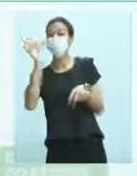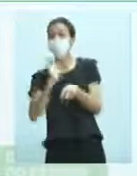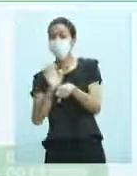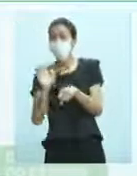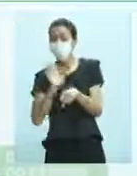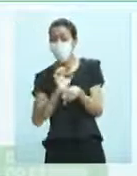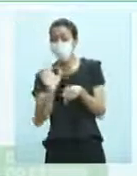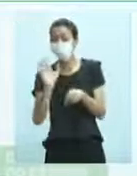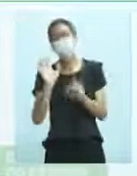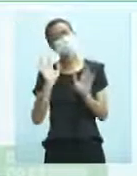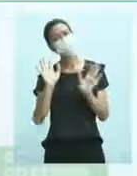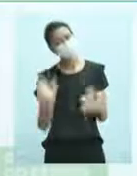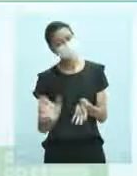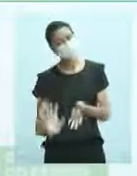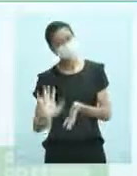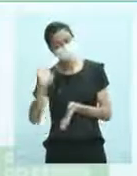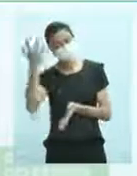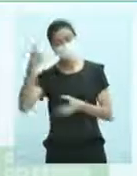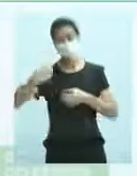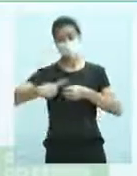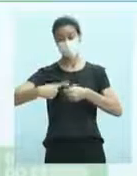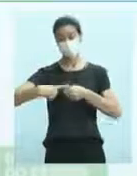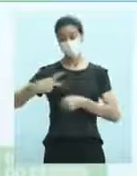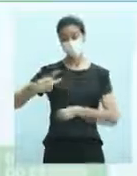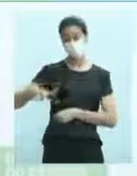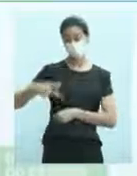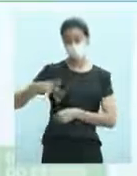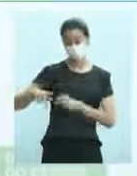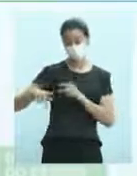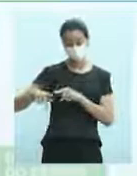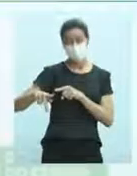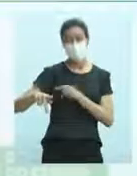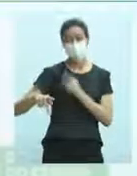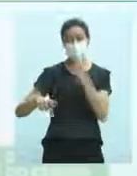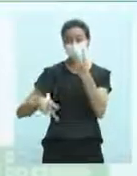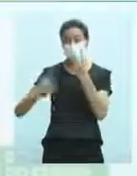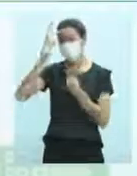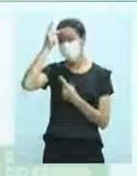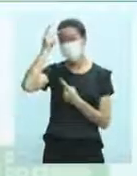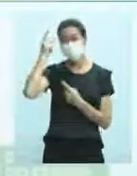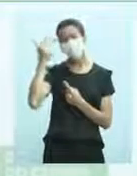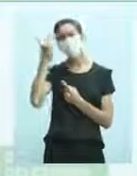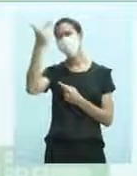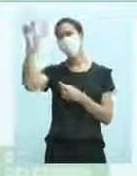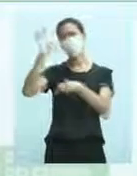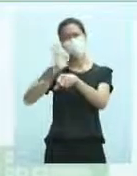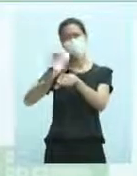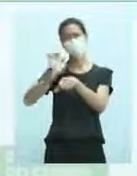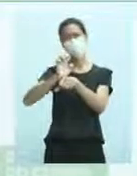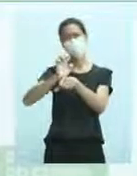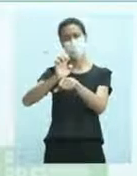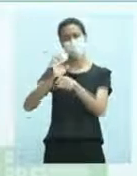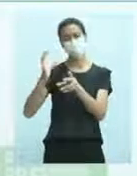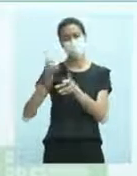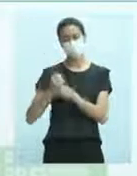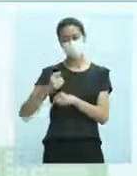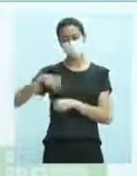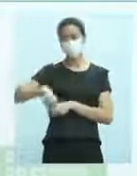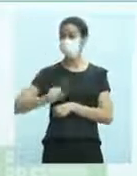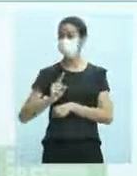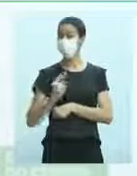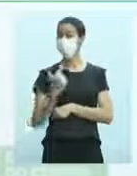o hospital de ponta porã mas que não computa no nosso quadro o nosso